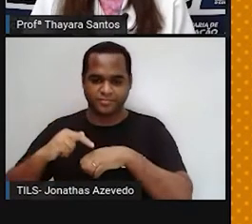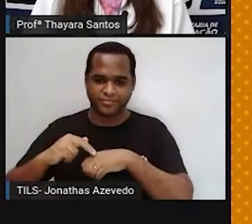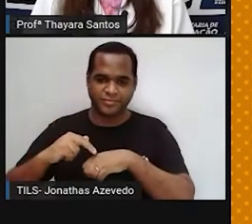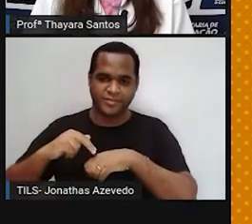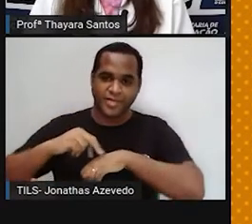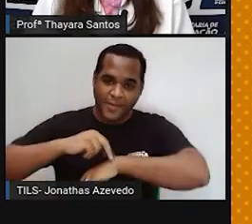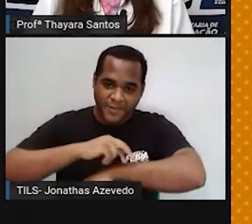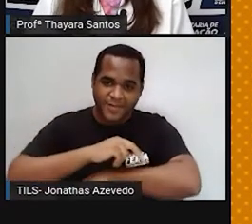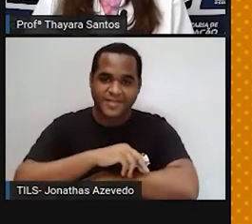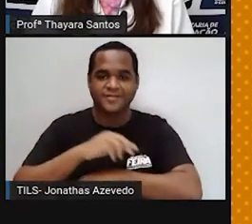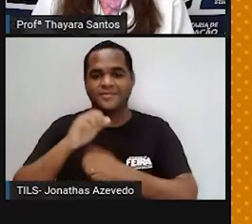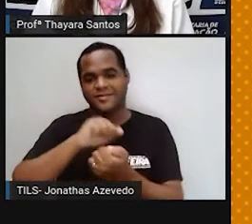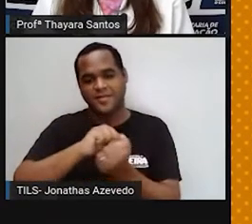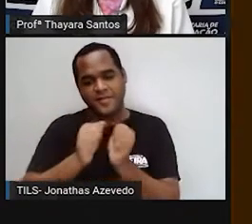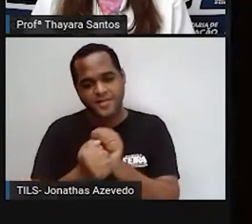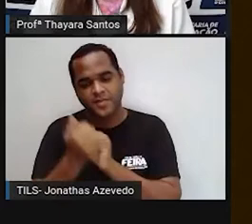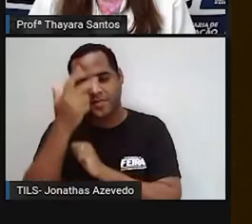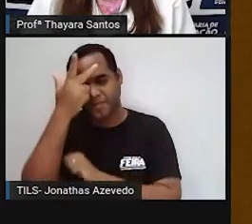adaptação dos seres vivos.